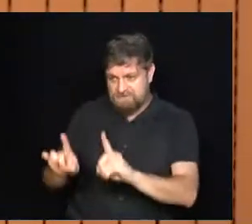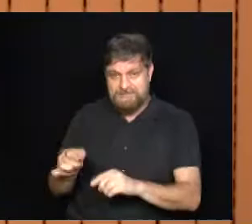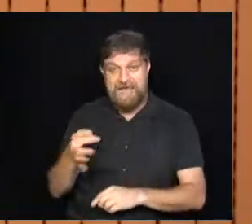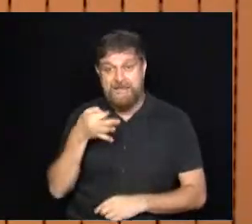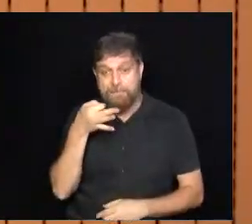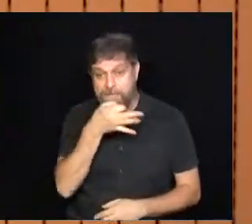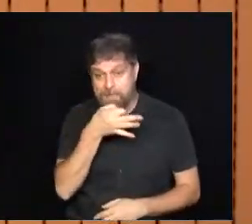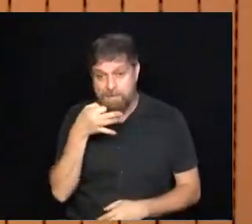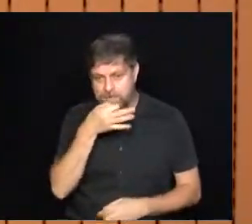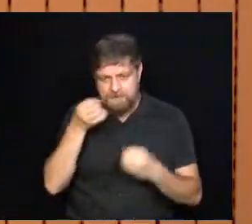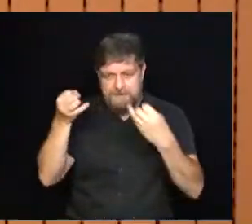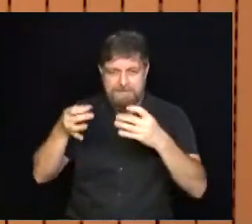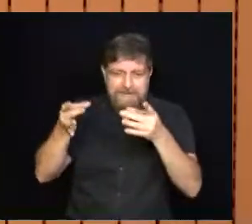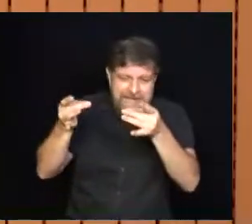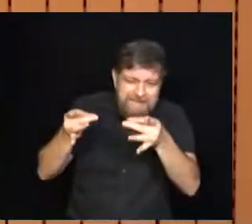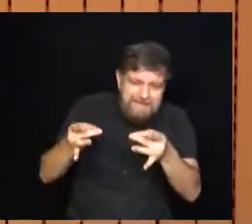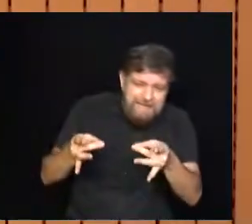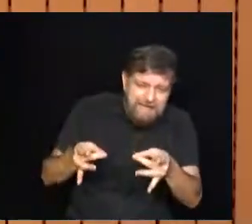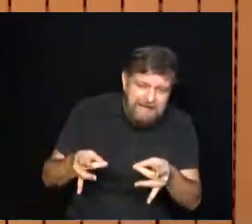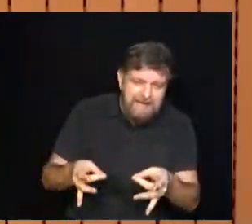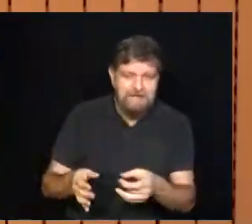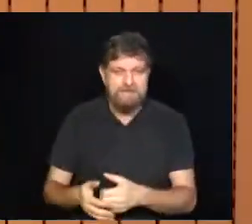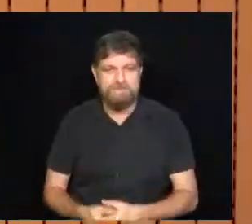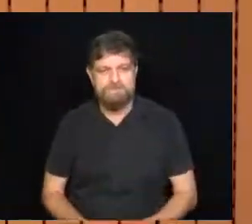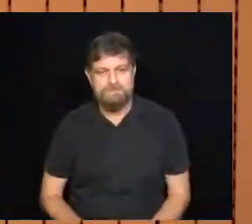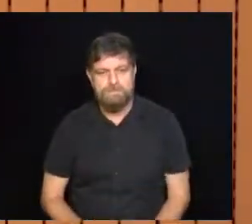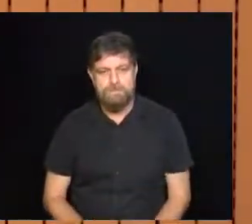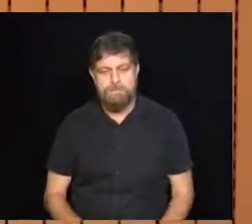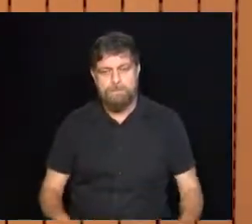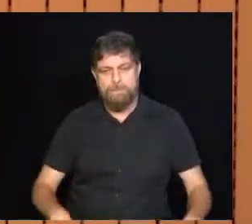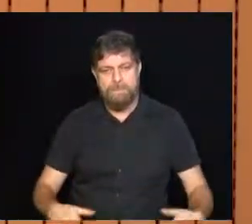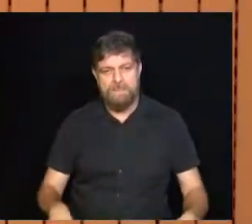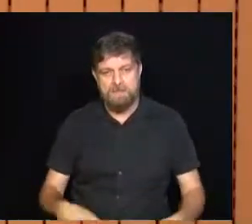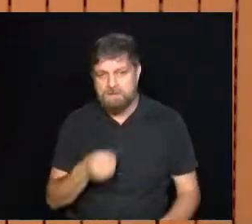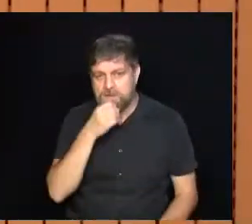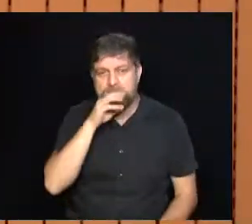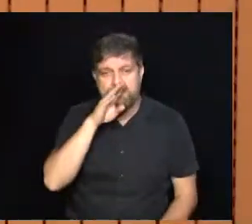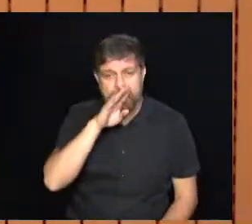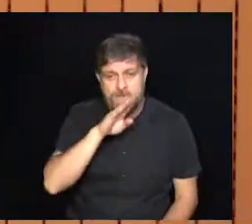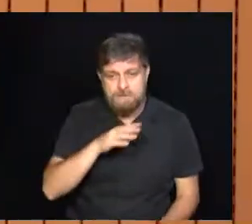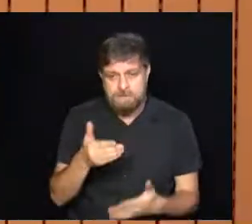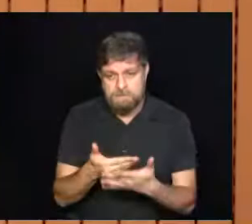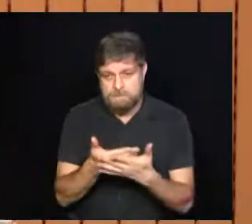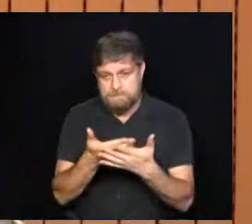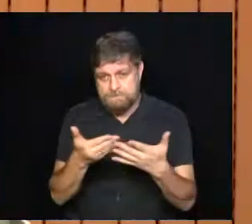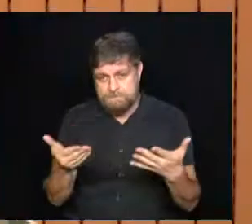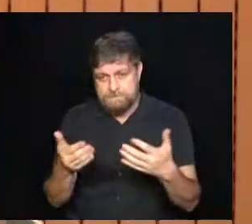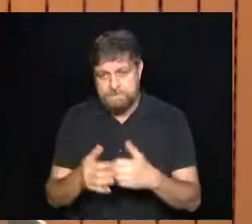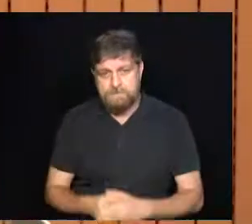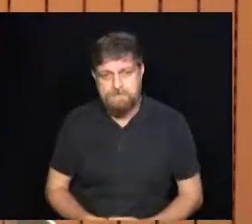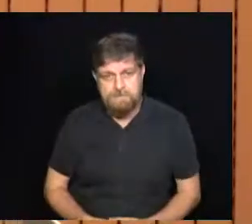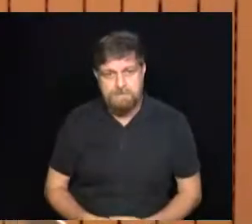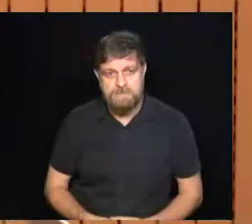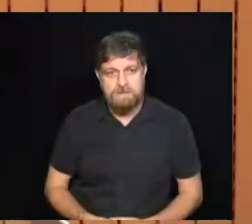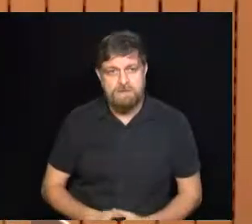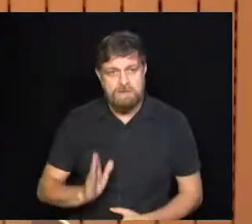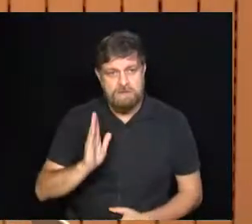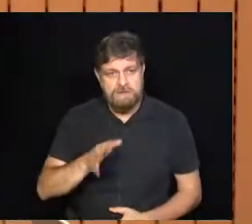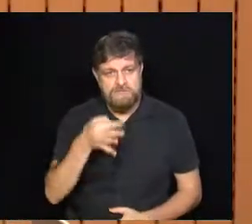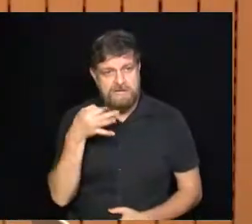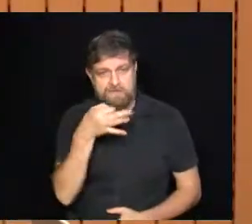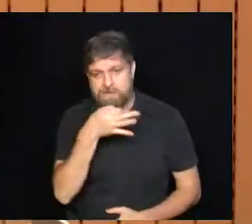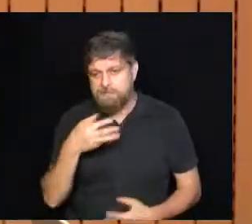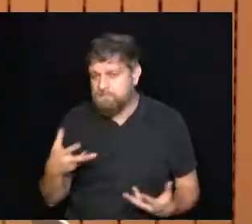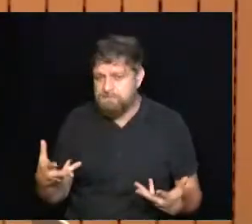isso. Boa tarde. Então, todas vocês já falaram